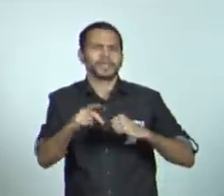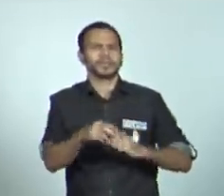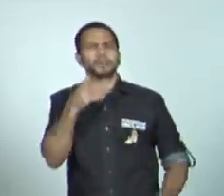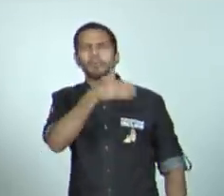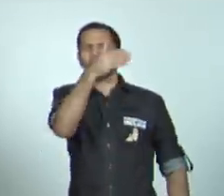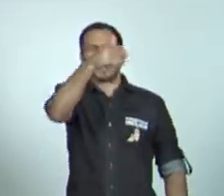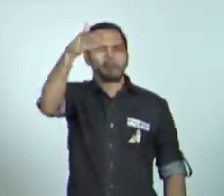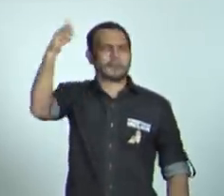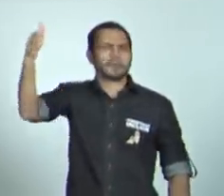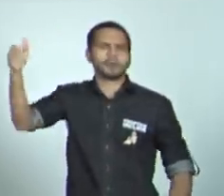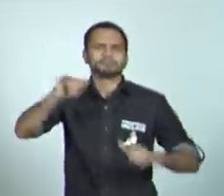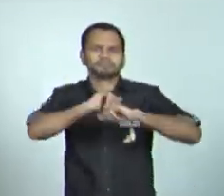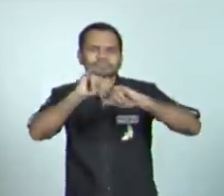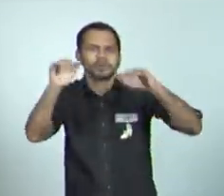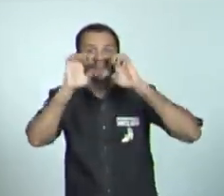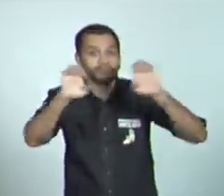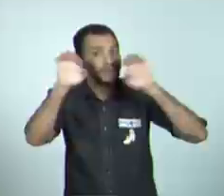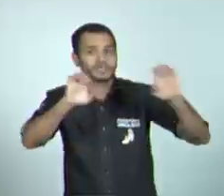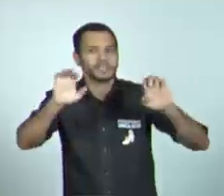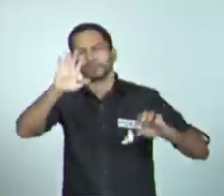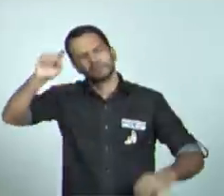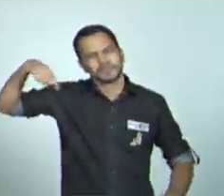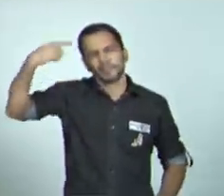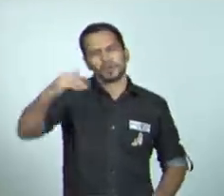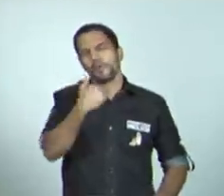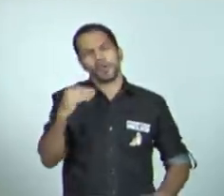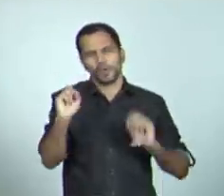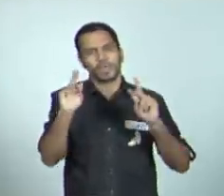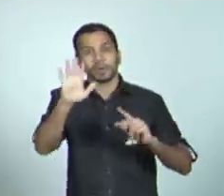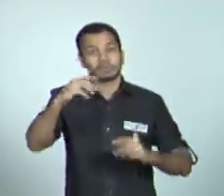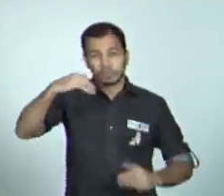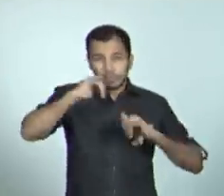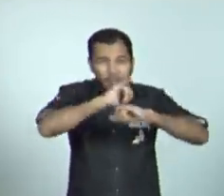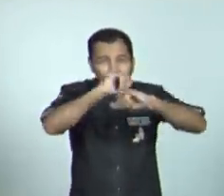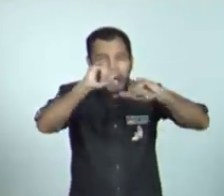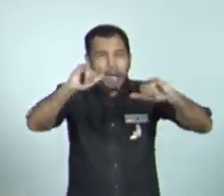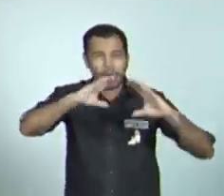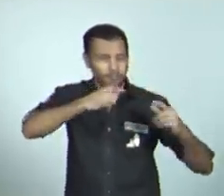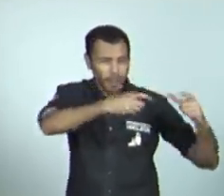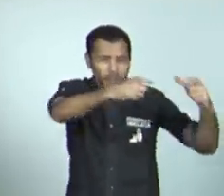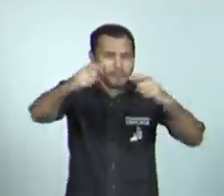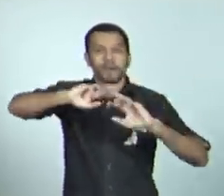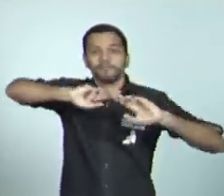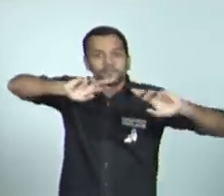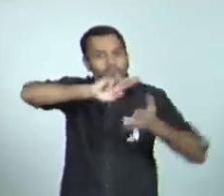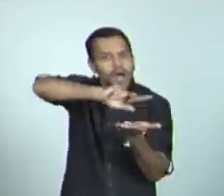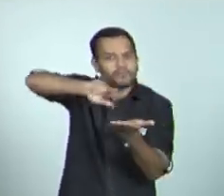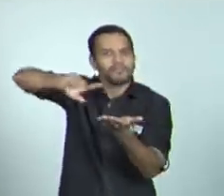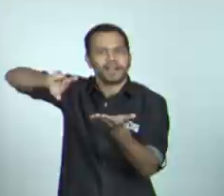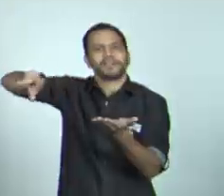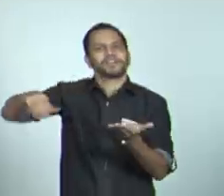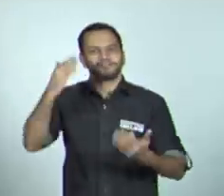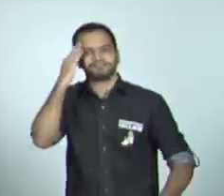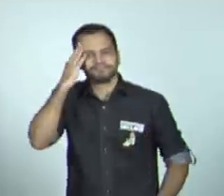mais tarde que ele vai ser morto pela causa de jesus s livramento essa situação de ameaça